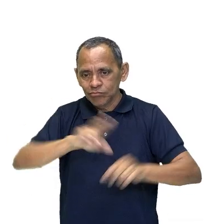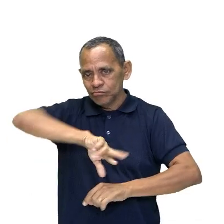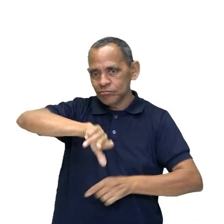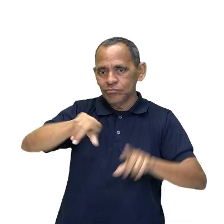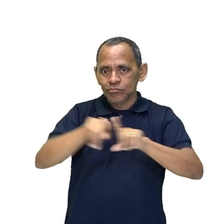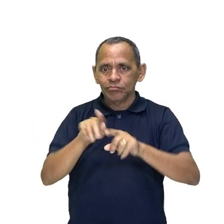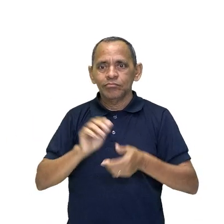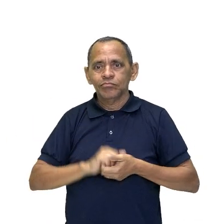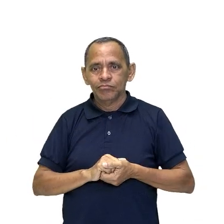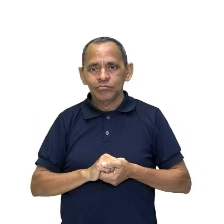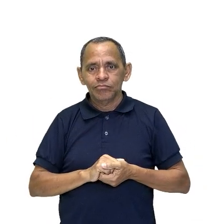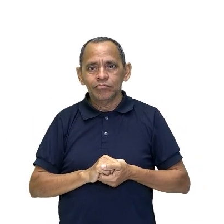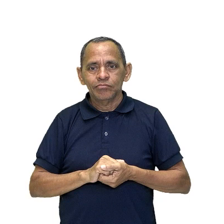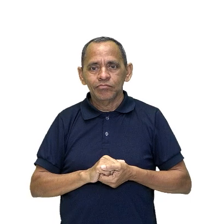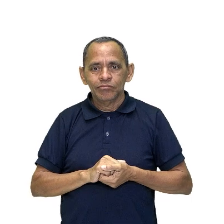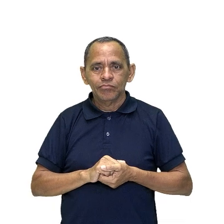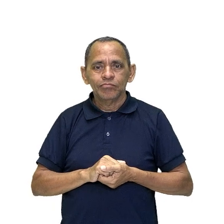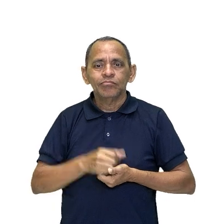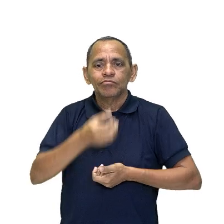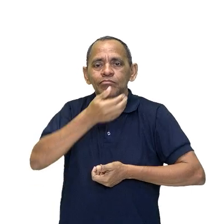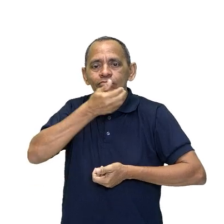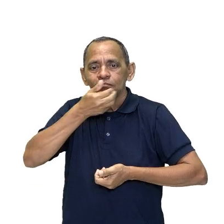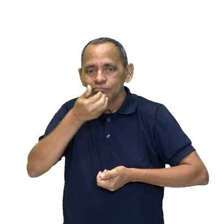da experiência.